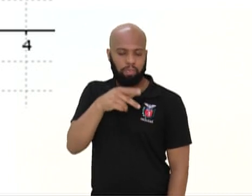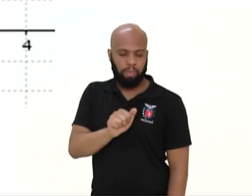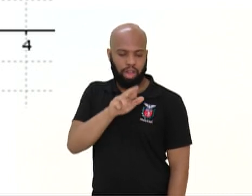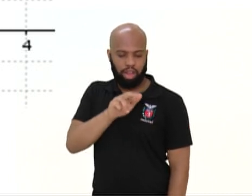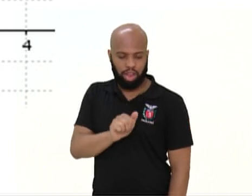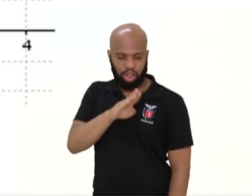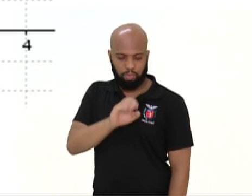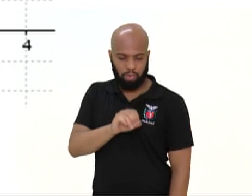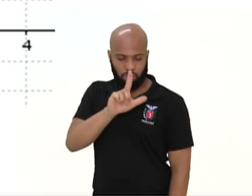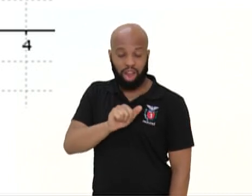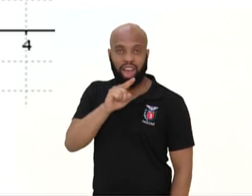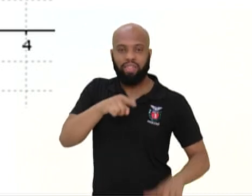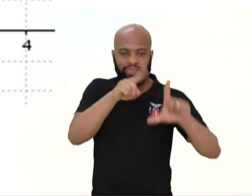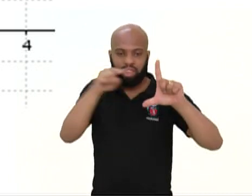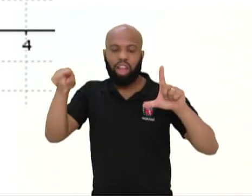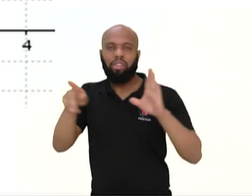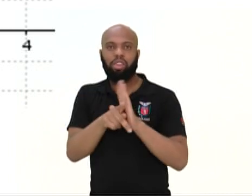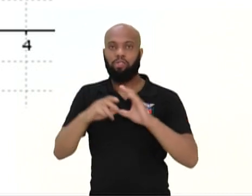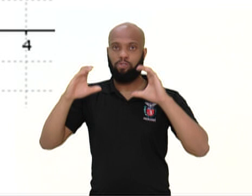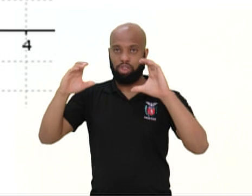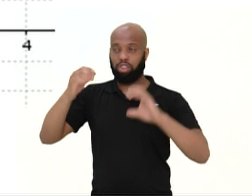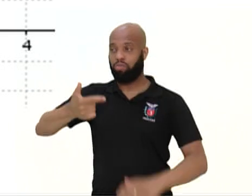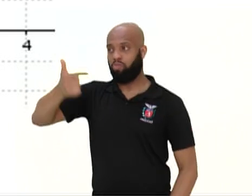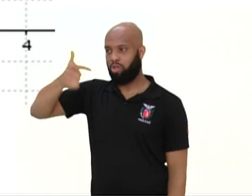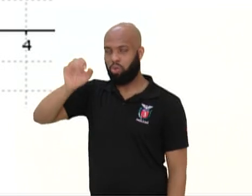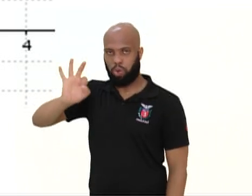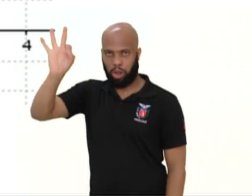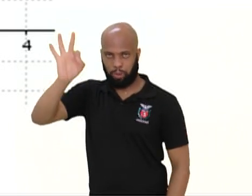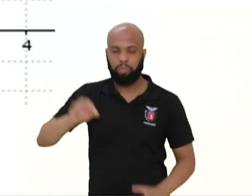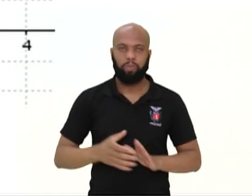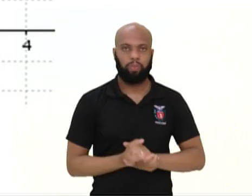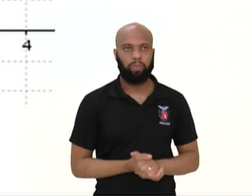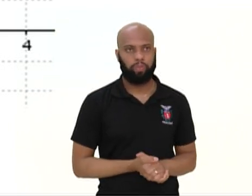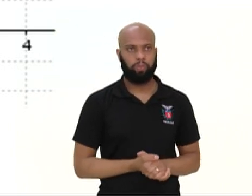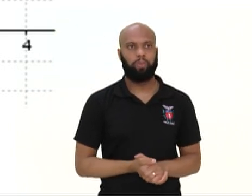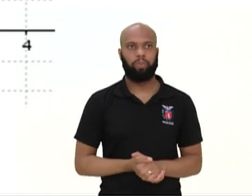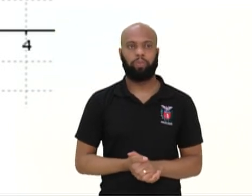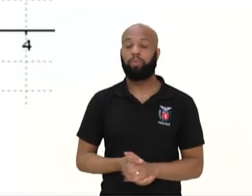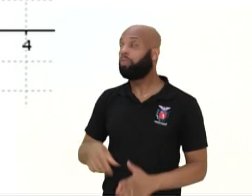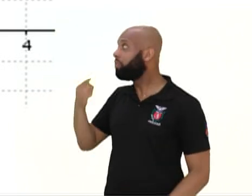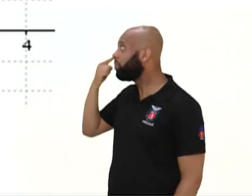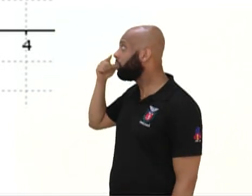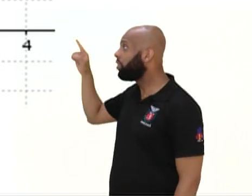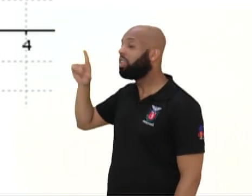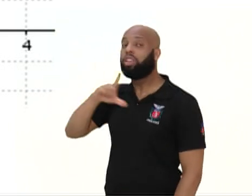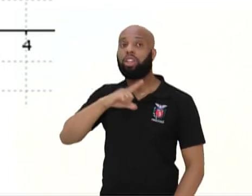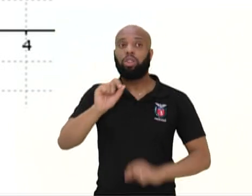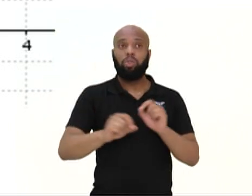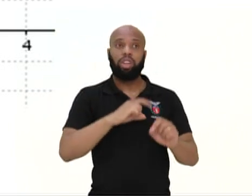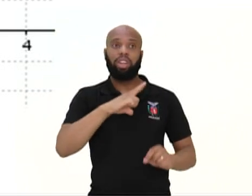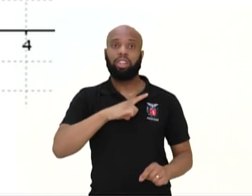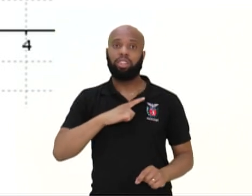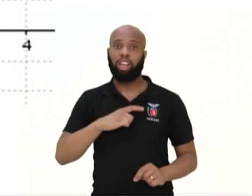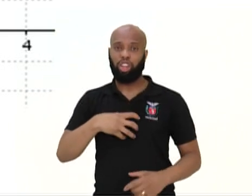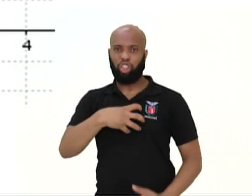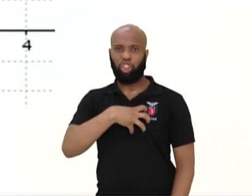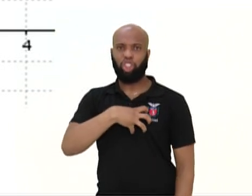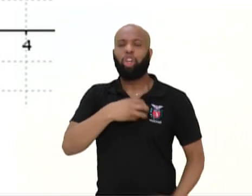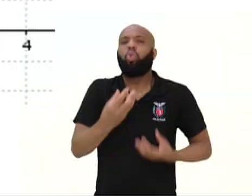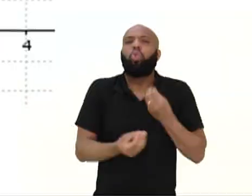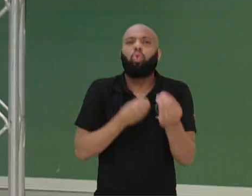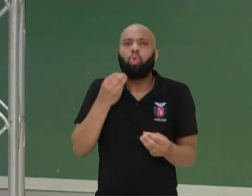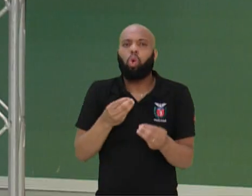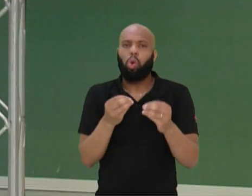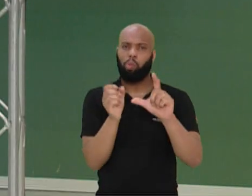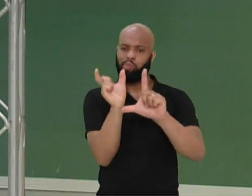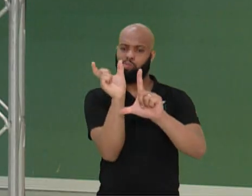o gráfico da minha função quadrática, ok? Beleza? E nesse caso aqui, ela tem concavidade voltada para cima,